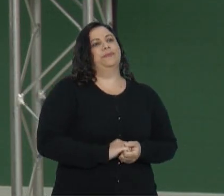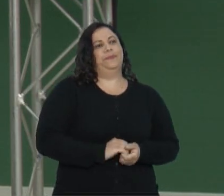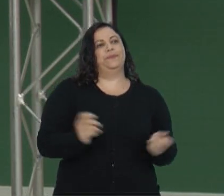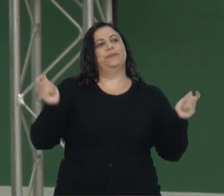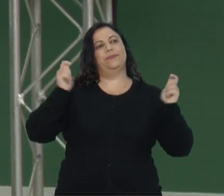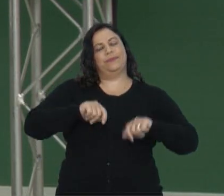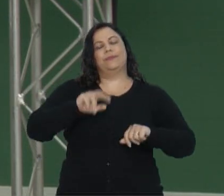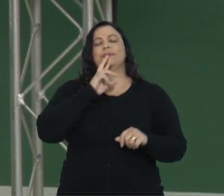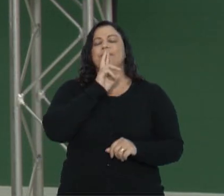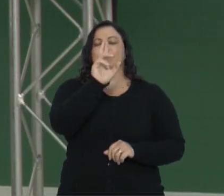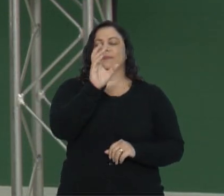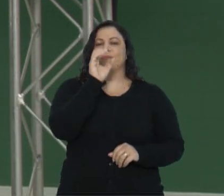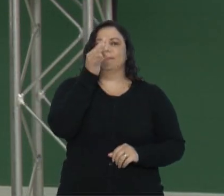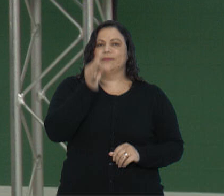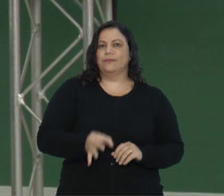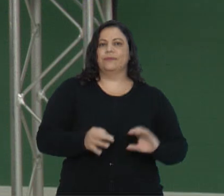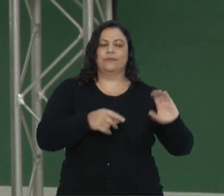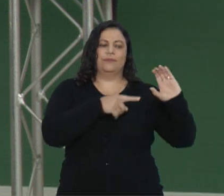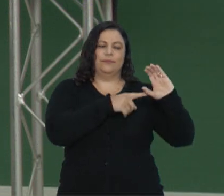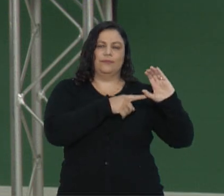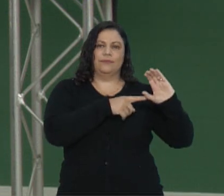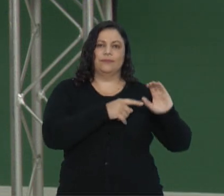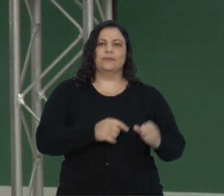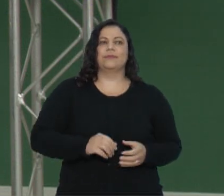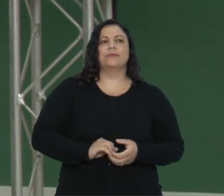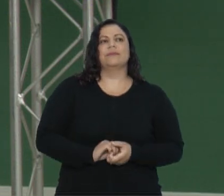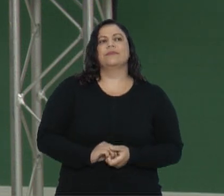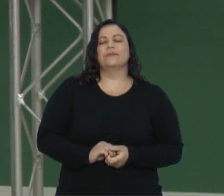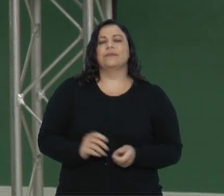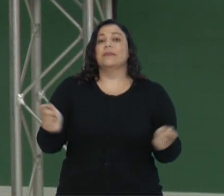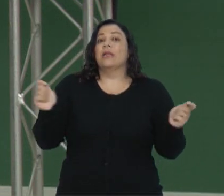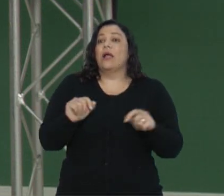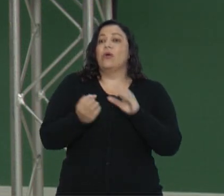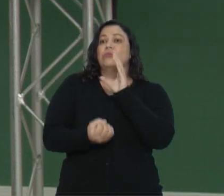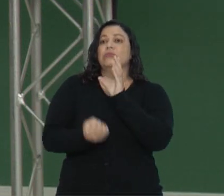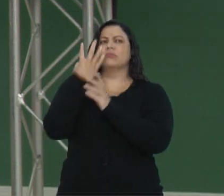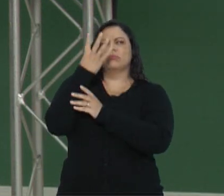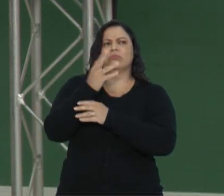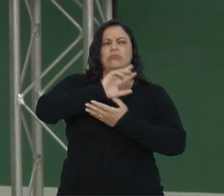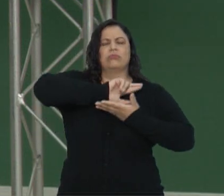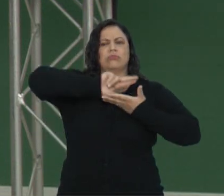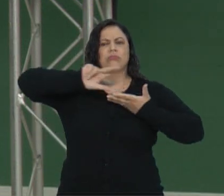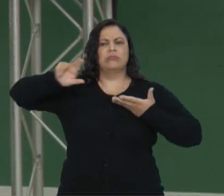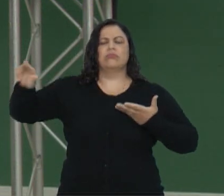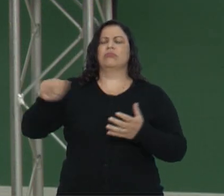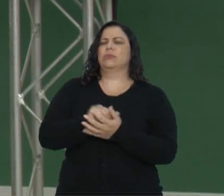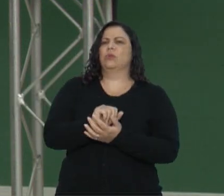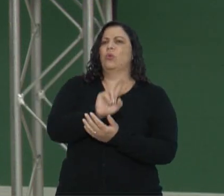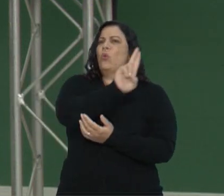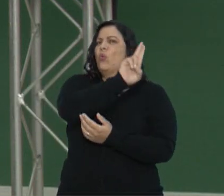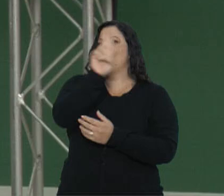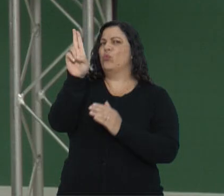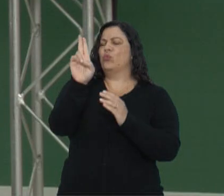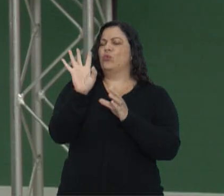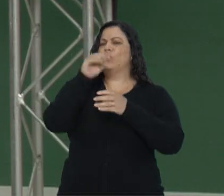Azulejos portugueses é a resposta correta. Então agora a gente vai no surgimento dos grandes nomes do nosso